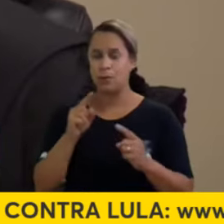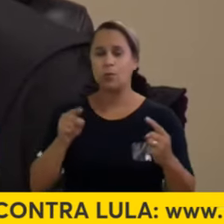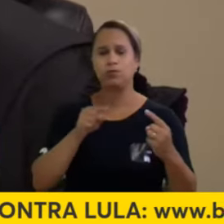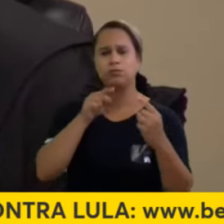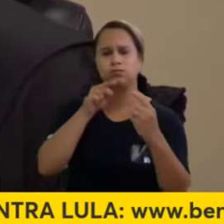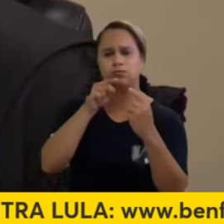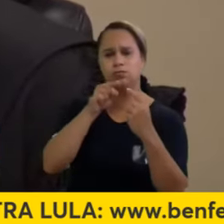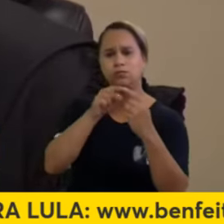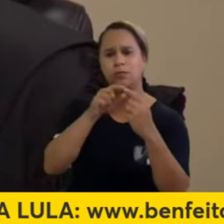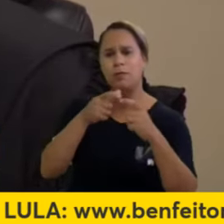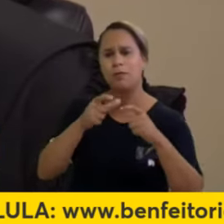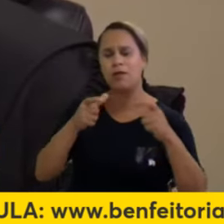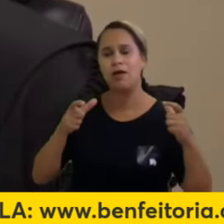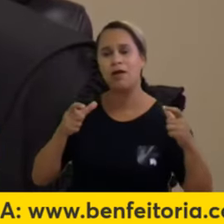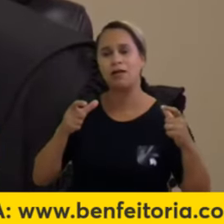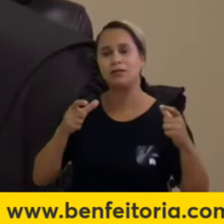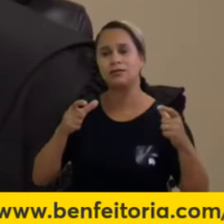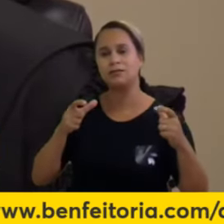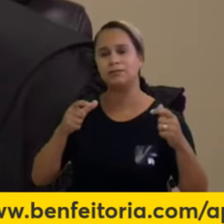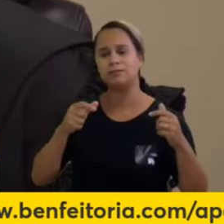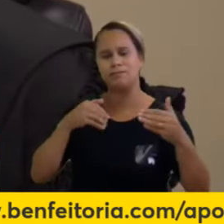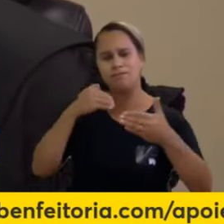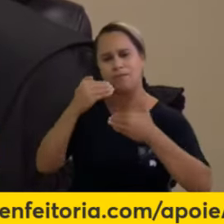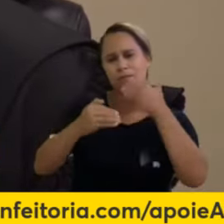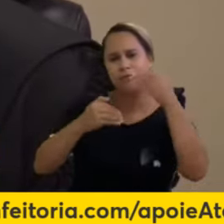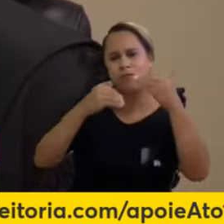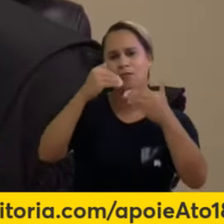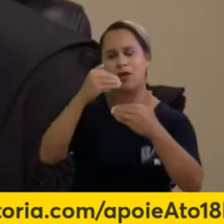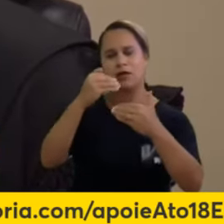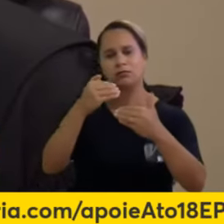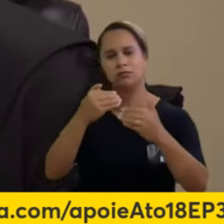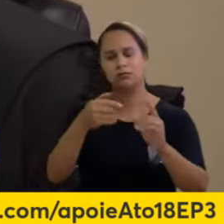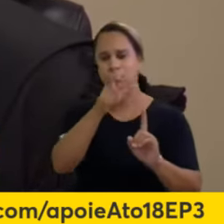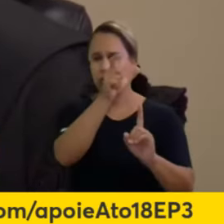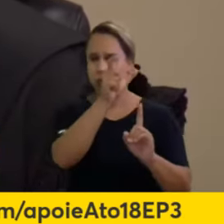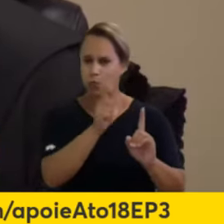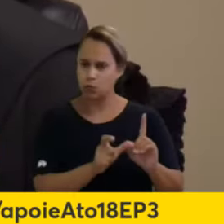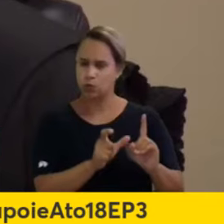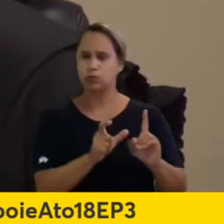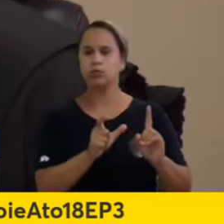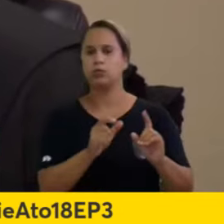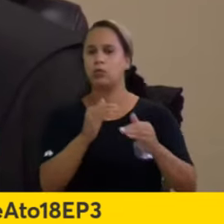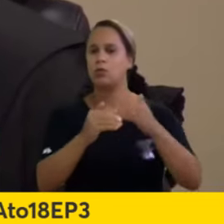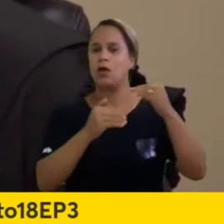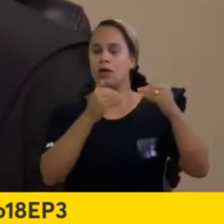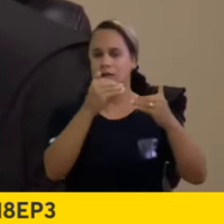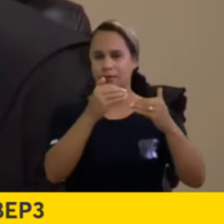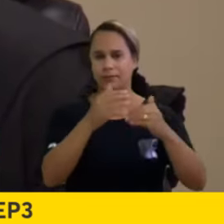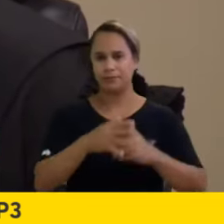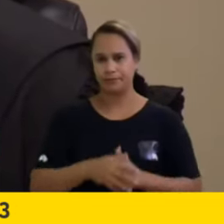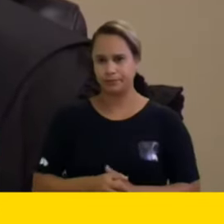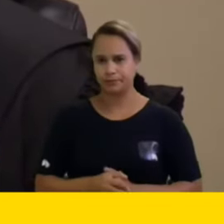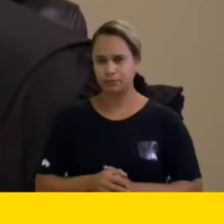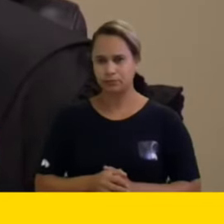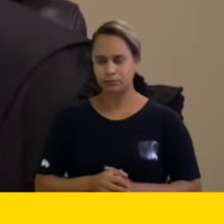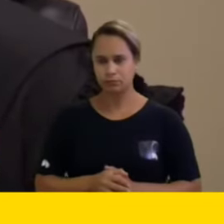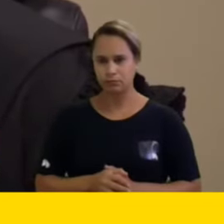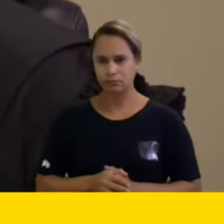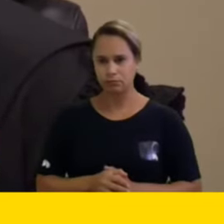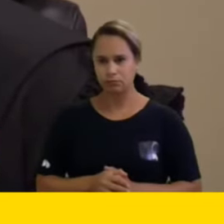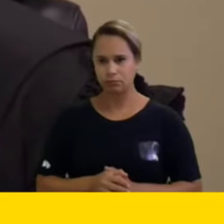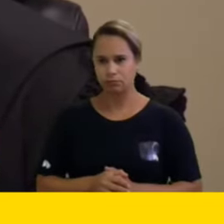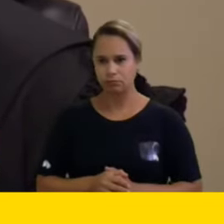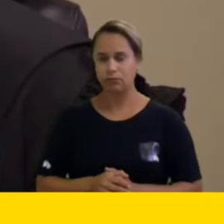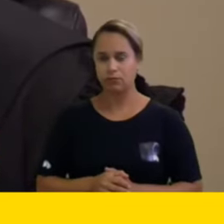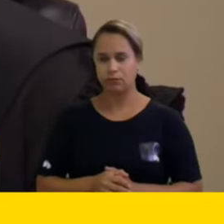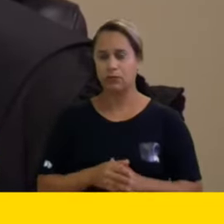luzes o avanço da autonomia do indivíduo não bastasse isso os ímpetos plebiscitário autorizados pelas leis da Imprensa a